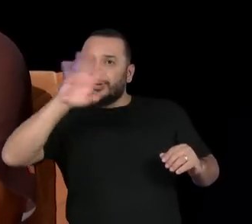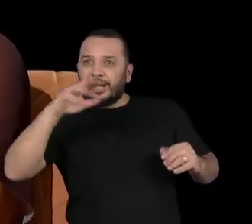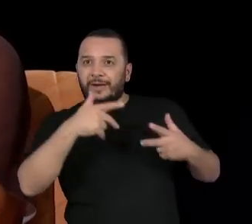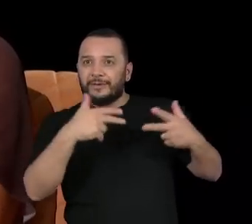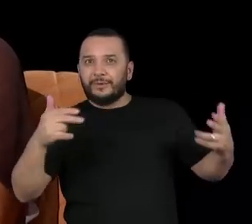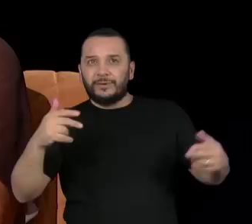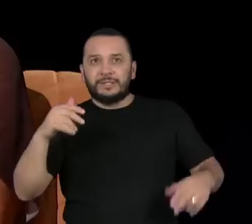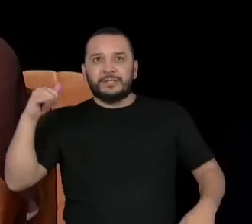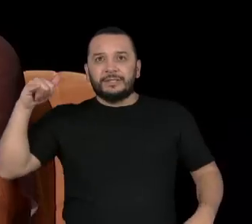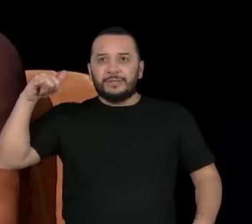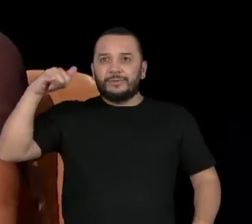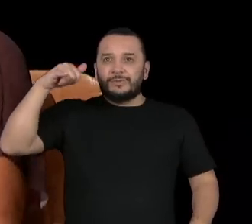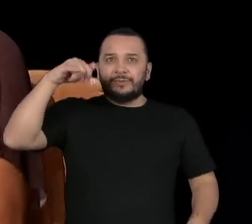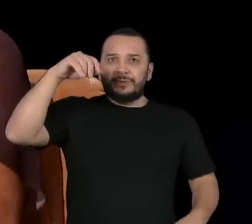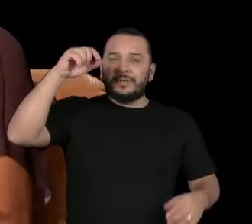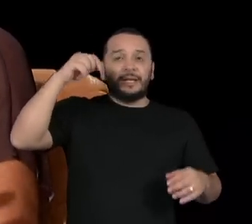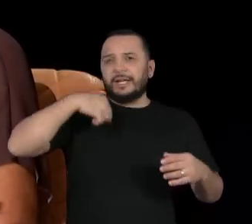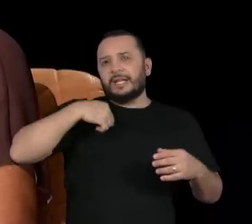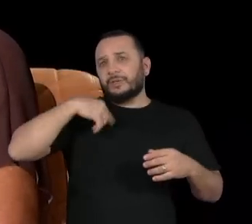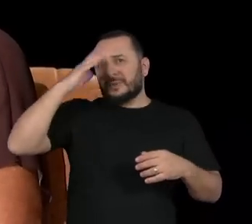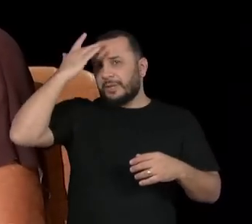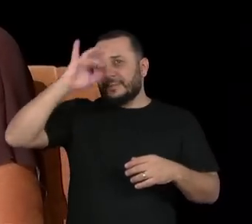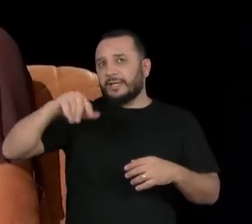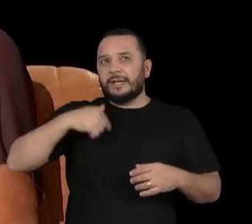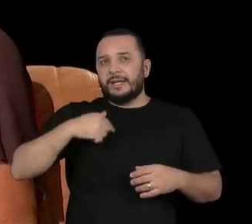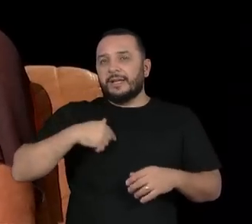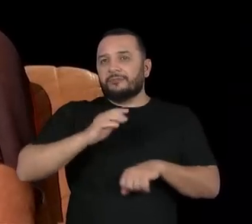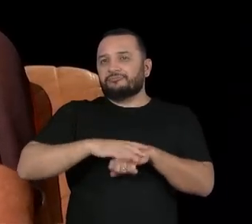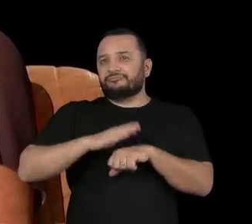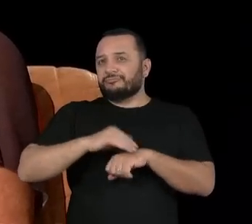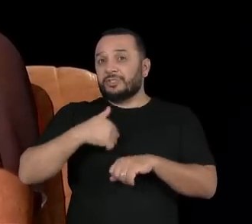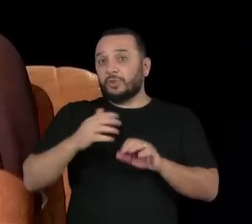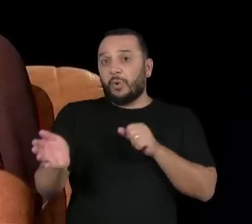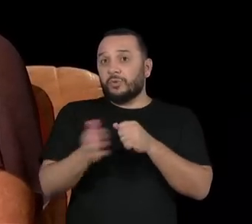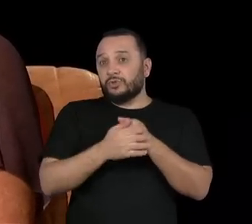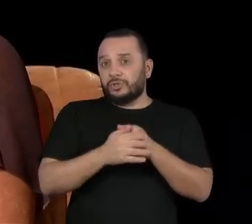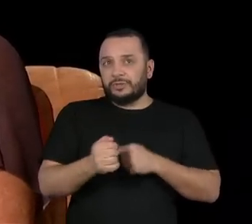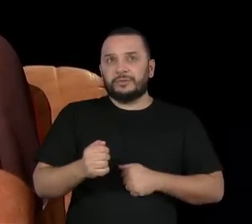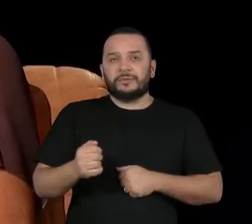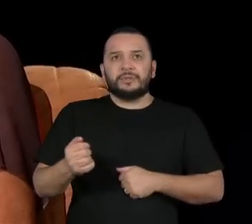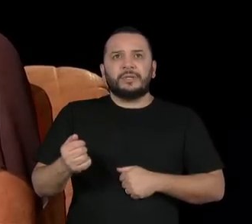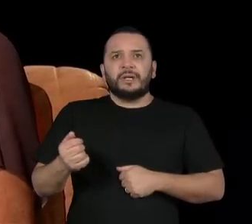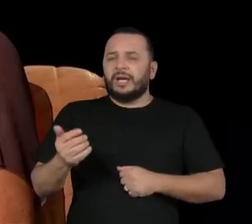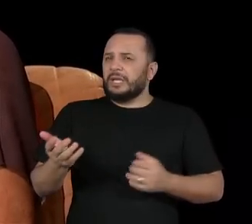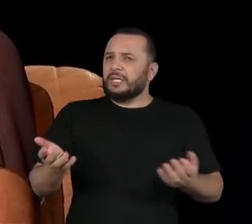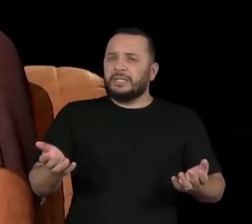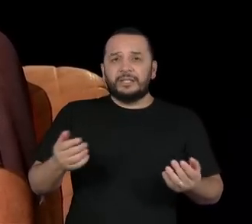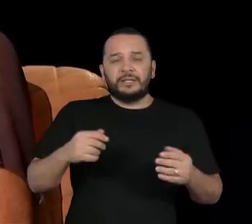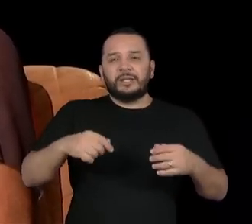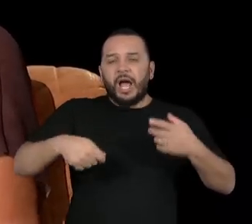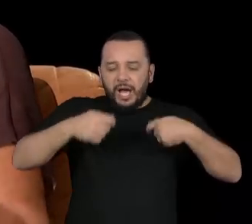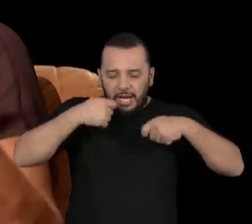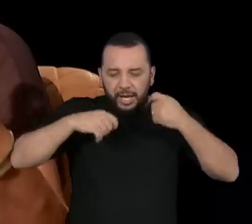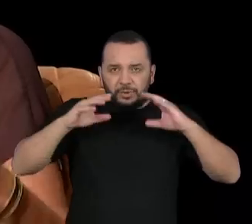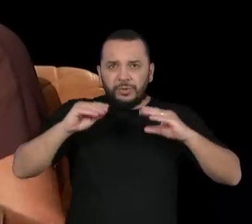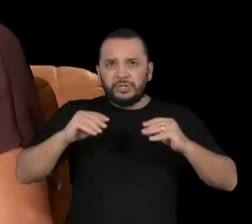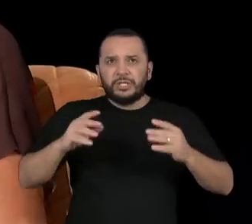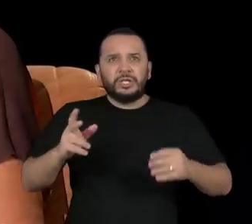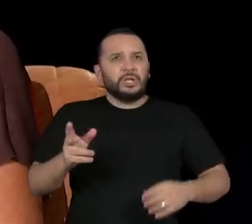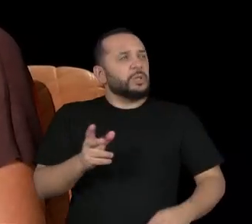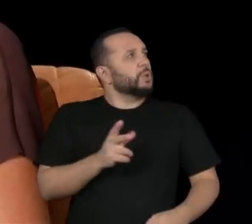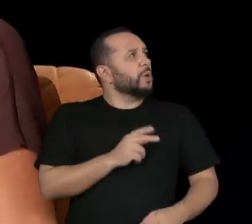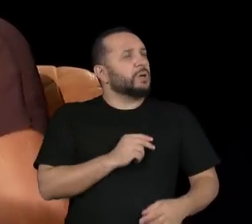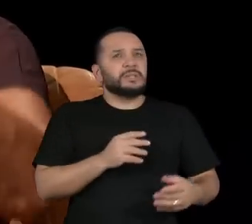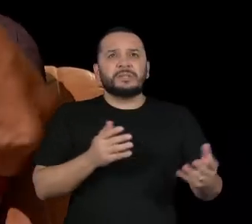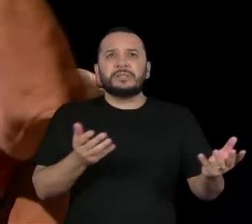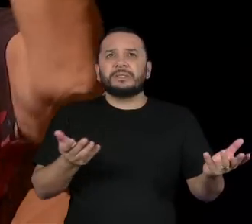Aí ele não sabia, eu fiz por minha conta. Escondido. Aí na janta ele falava assim, porca